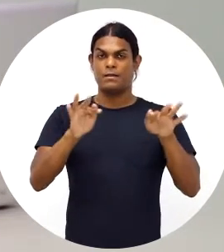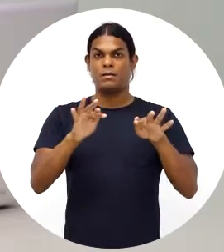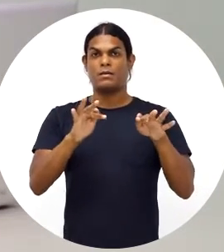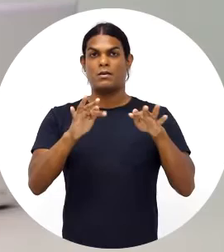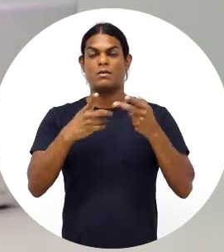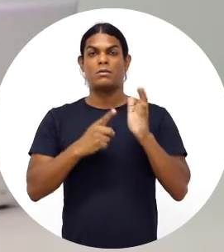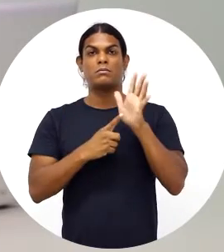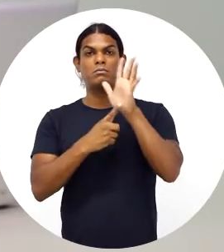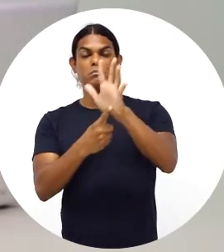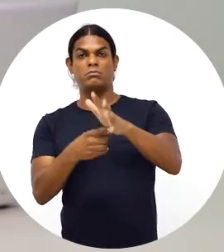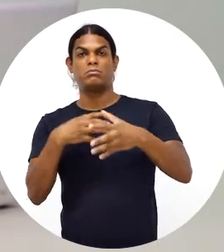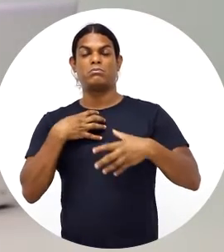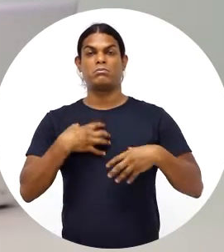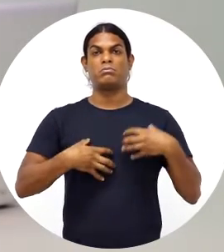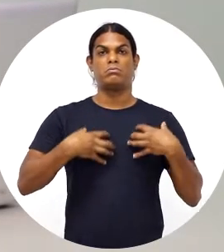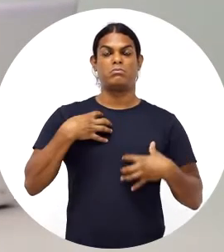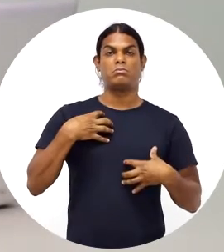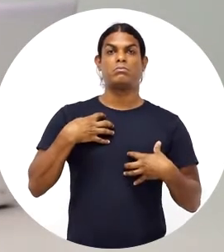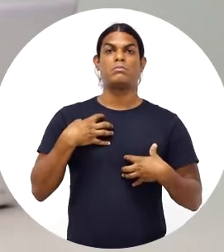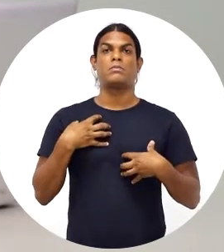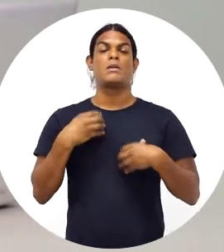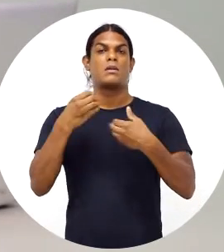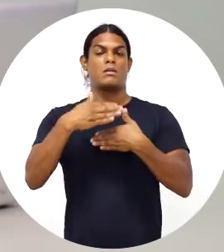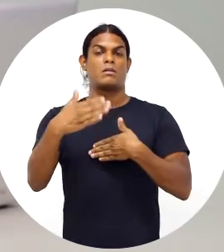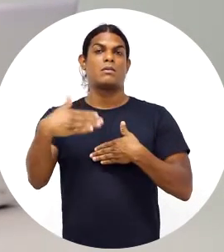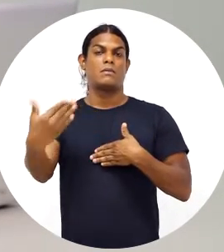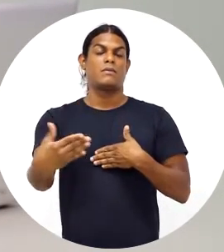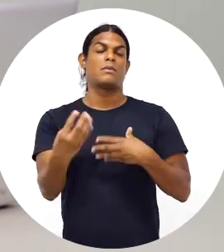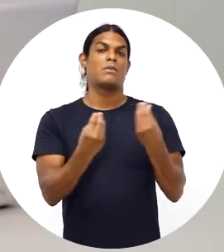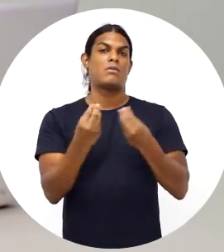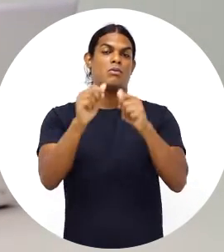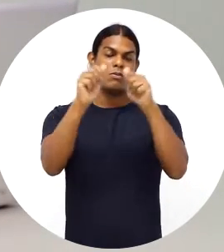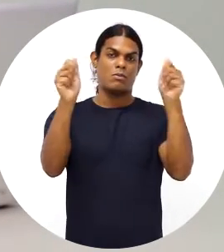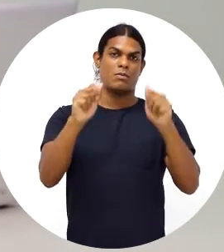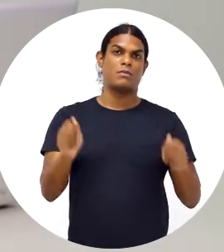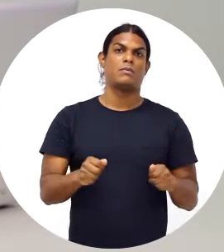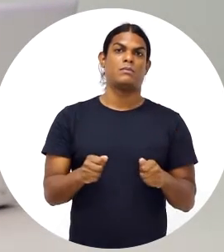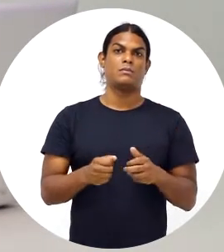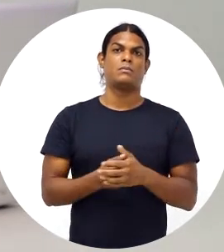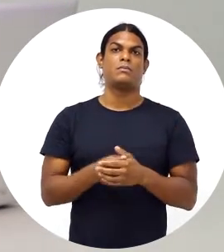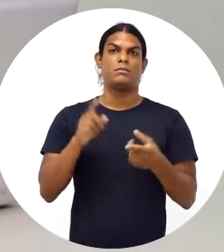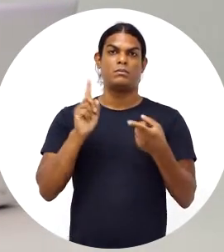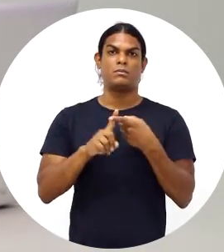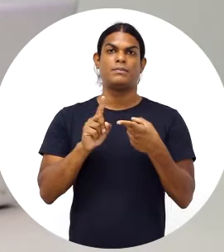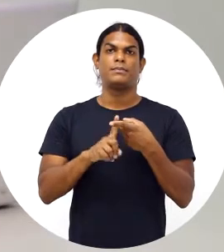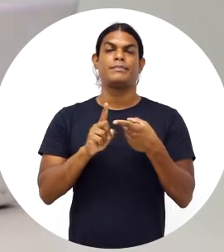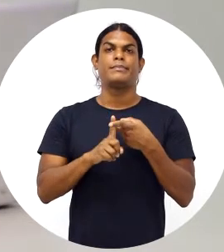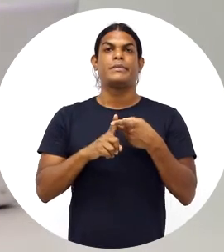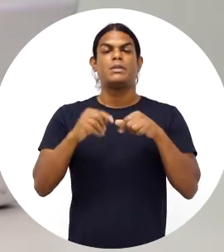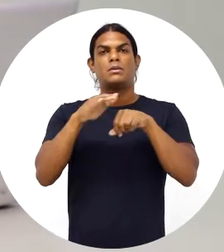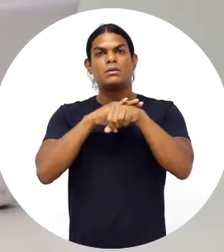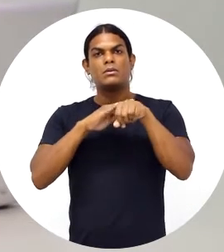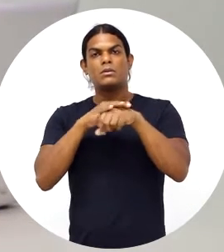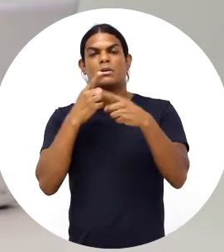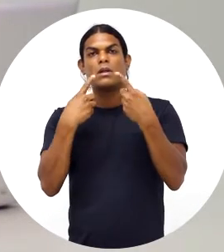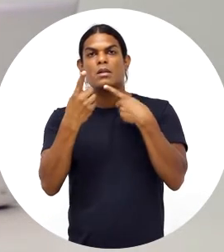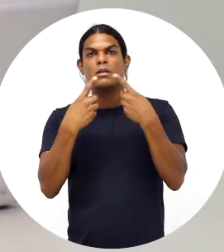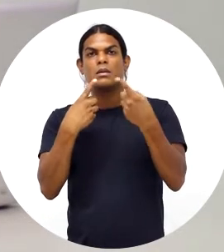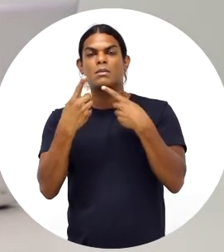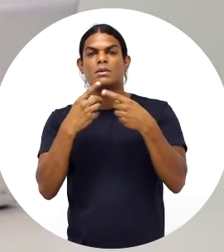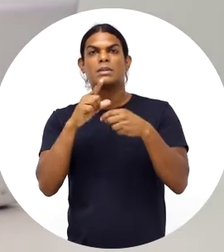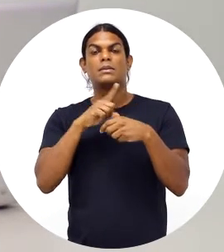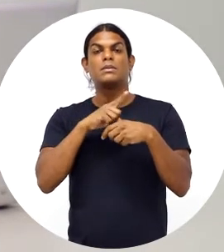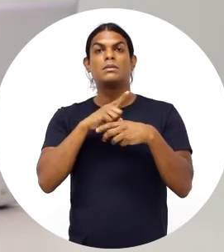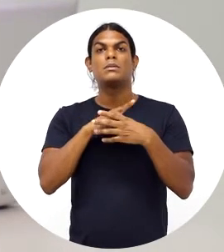vão ser classificadas como arte e outras não. Também se discutia se havia